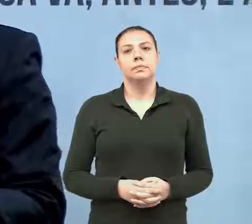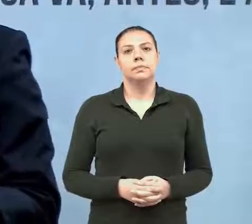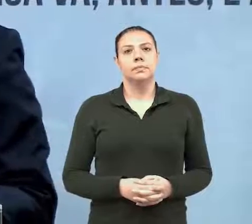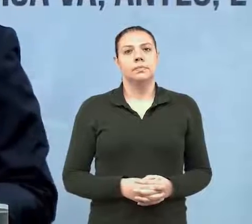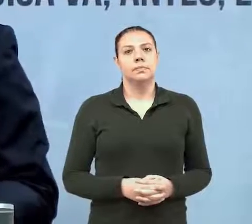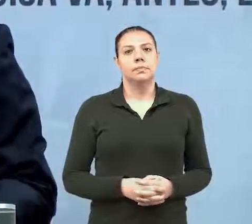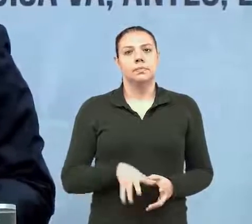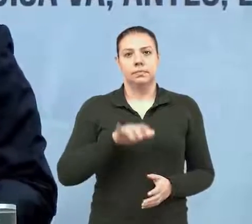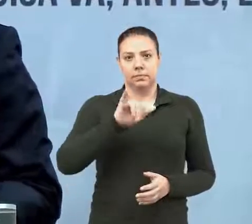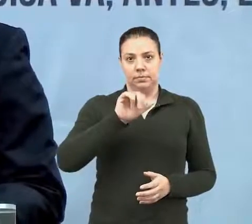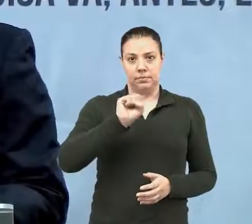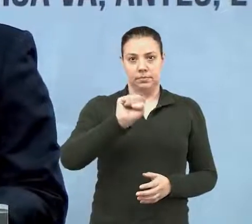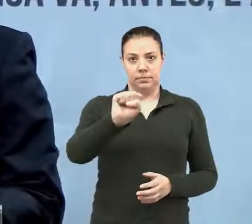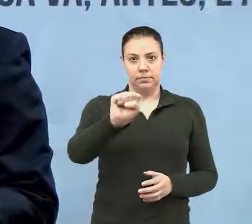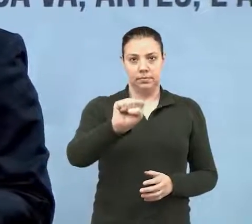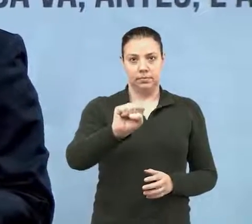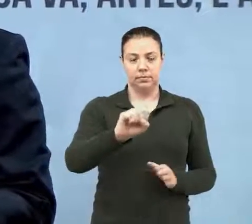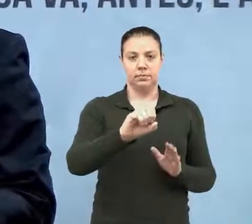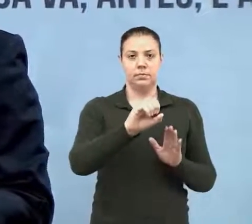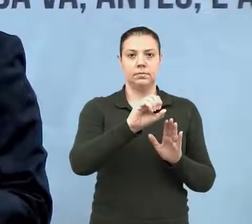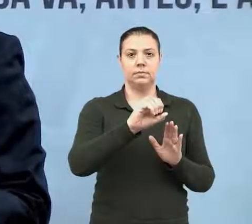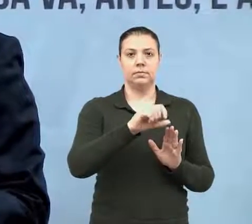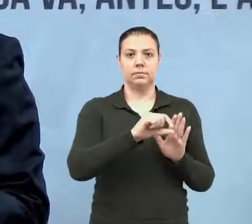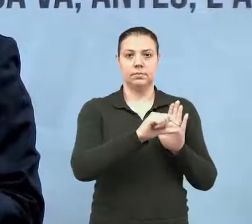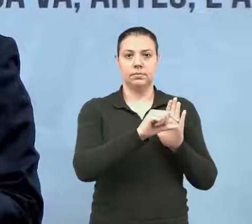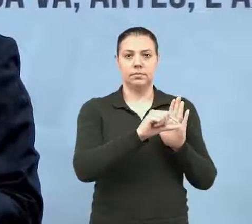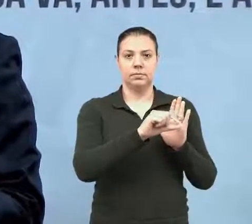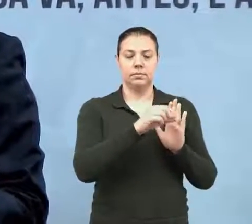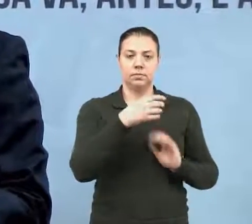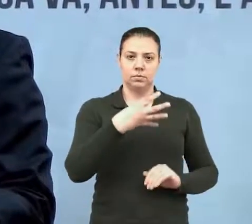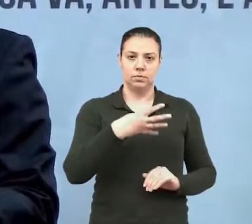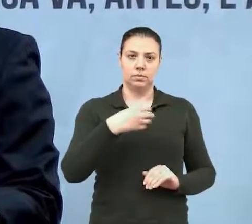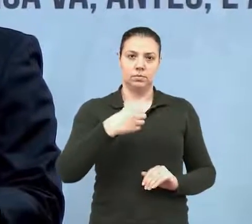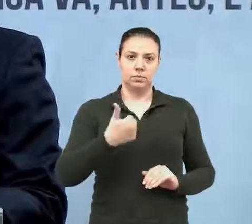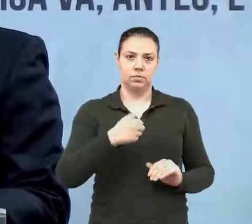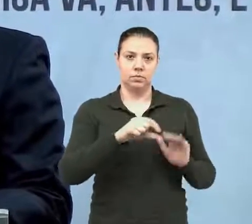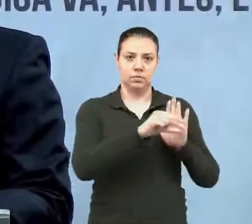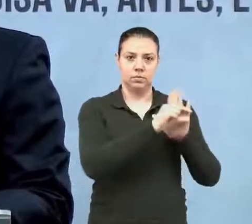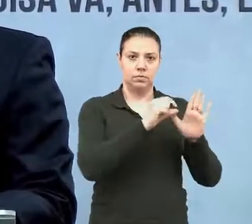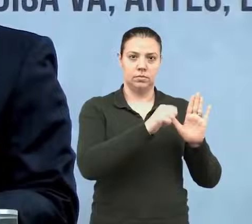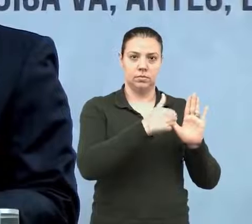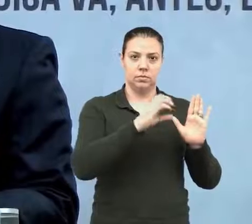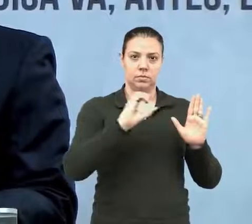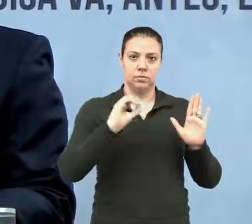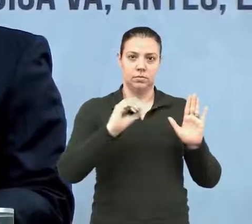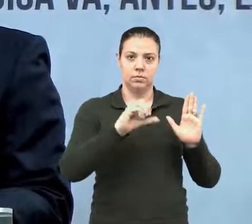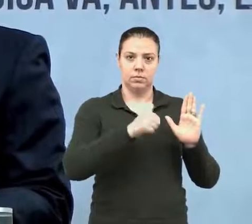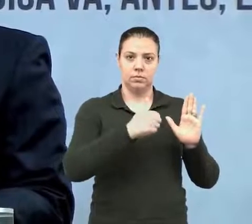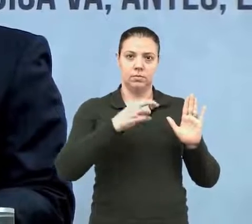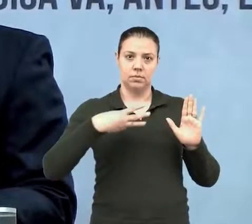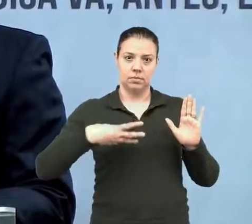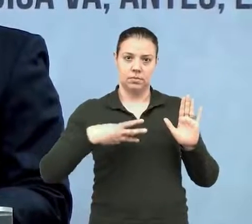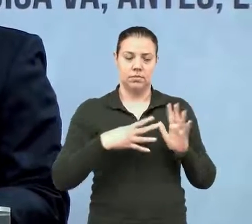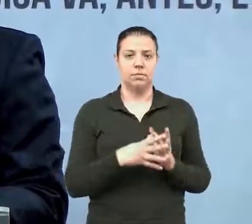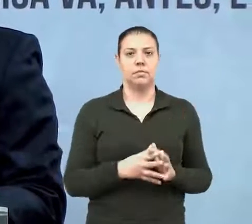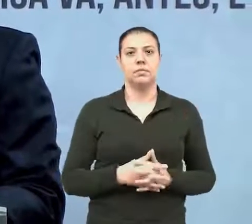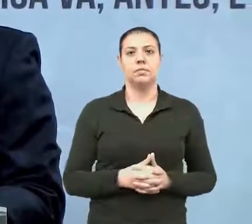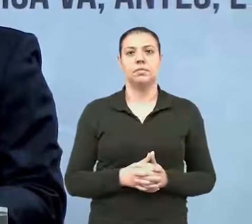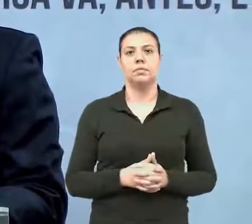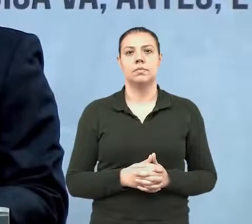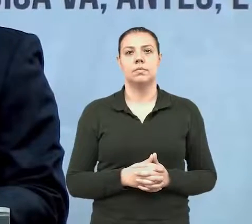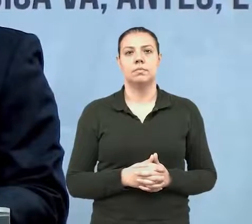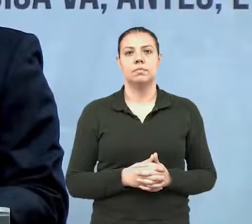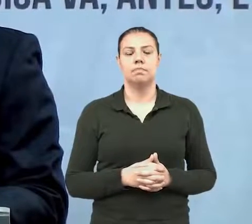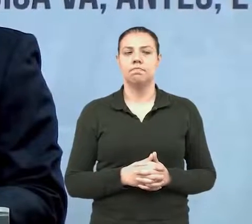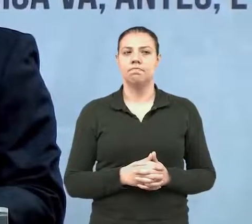Isaías 41, versos 10 e verso 13. Está escrito o seguinte: